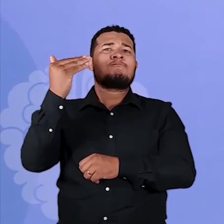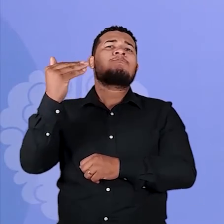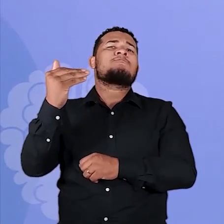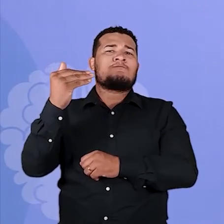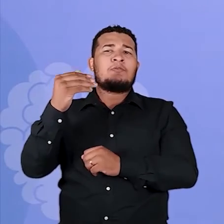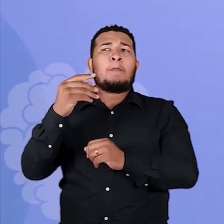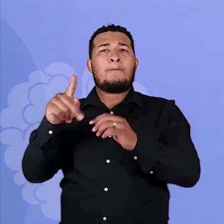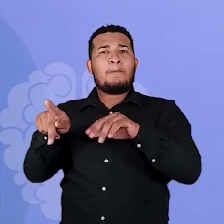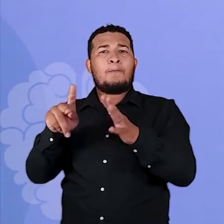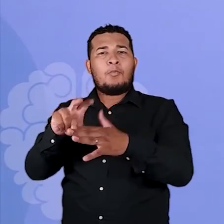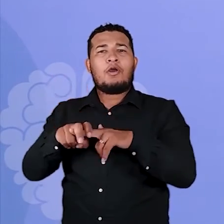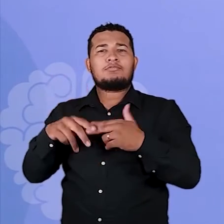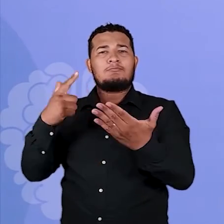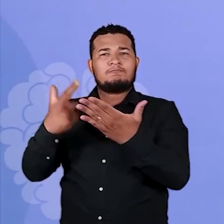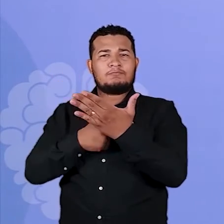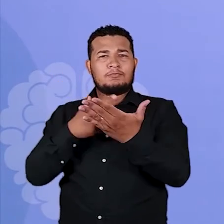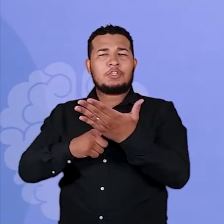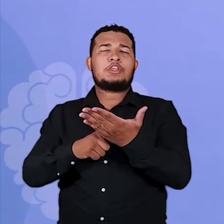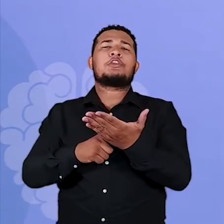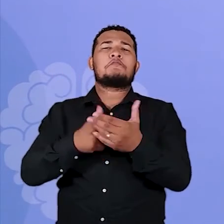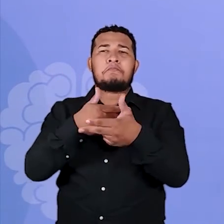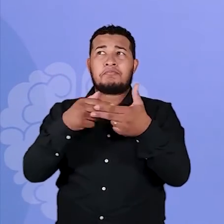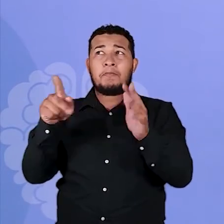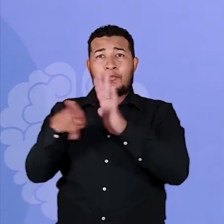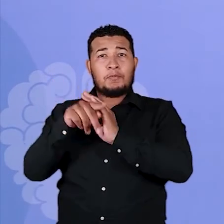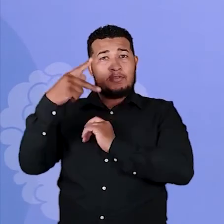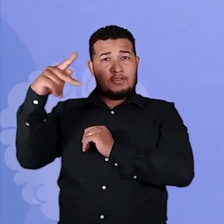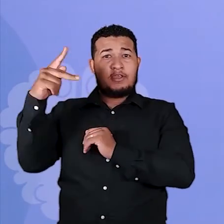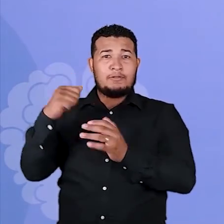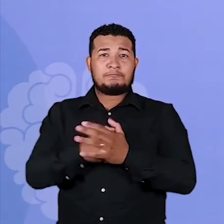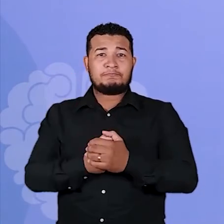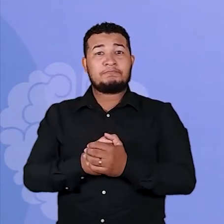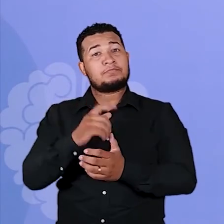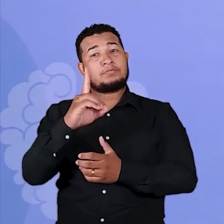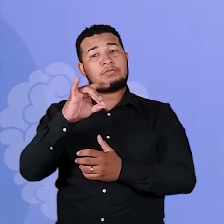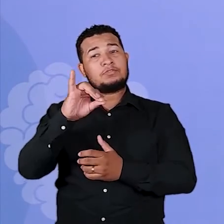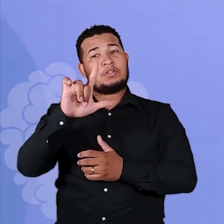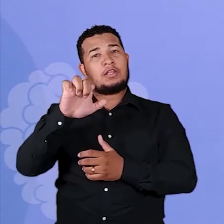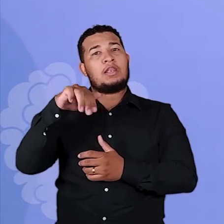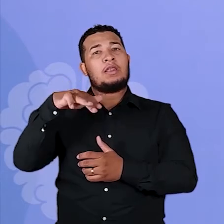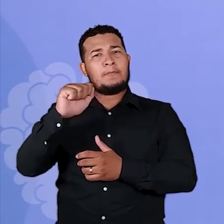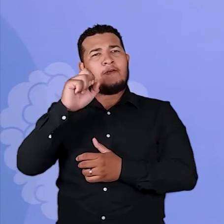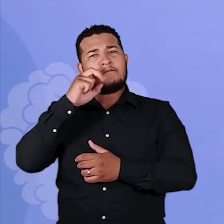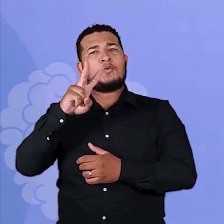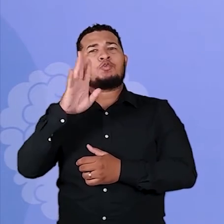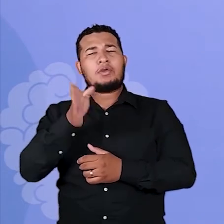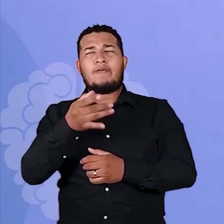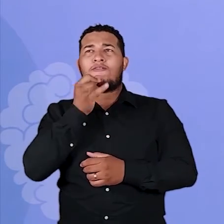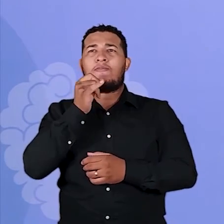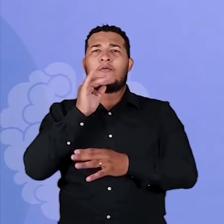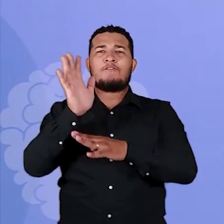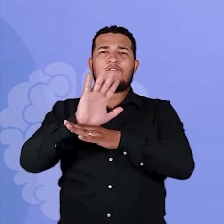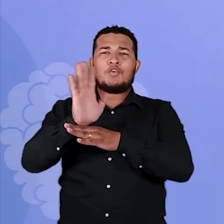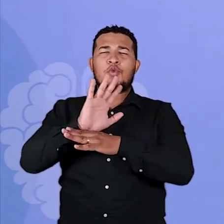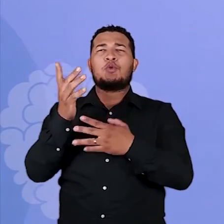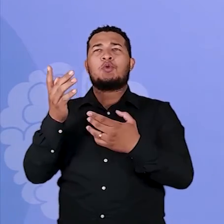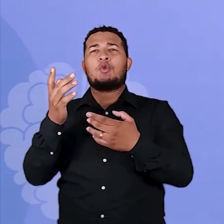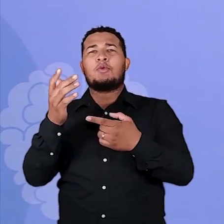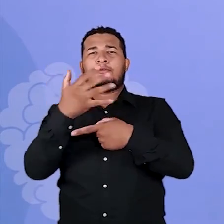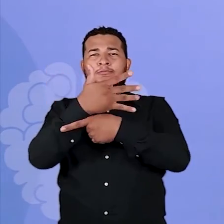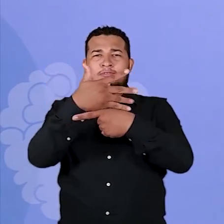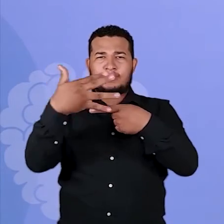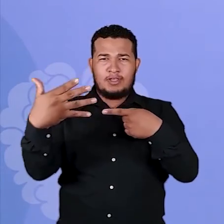vocês corram atrás das obras dessa pensadora. E esse dilema vocês já devem ter visto em filmes, já devem ter visto